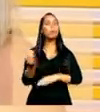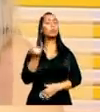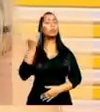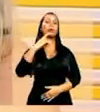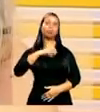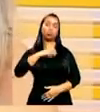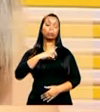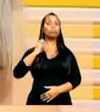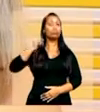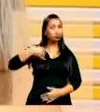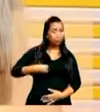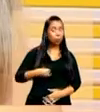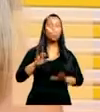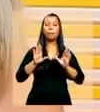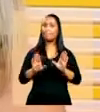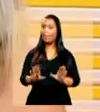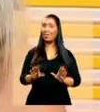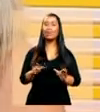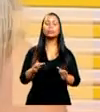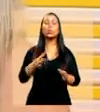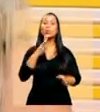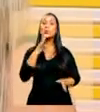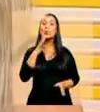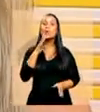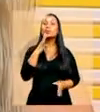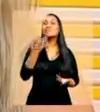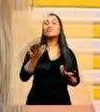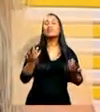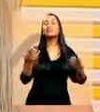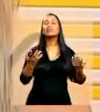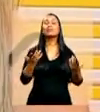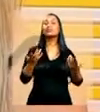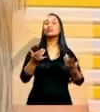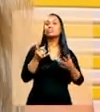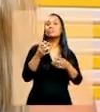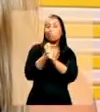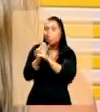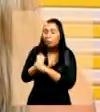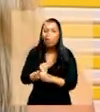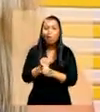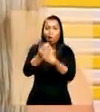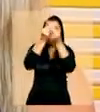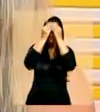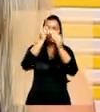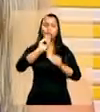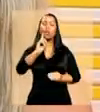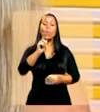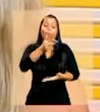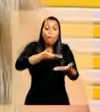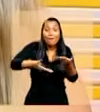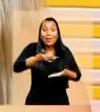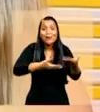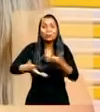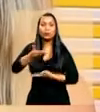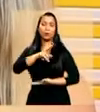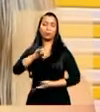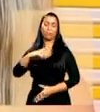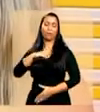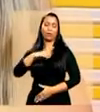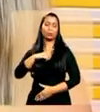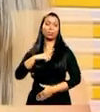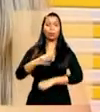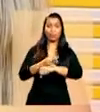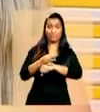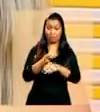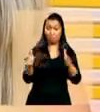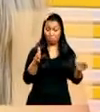ela é importante sim, mas não é aquele conhecimento formal, didático. É esse relacionamento que ele vai